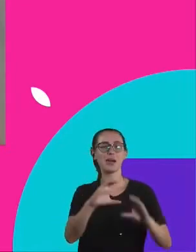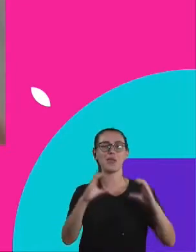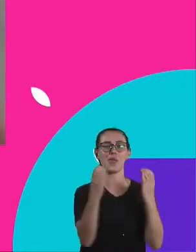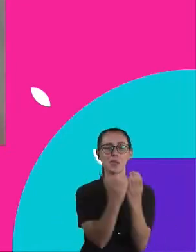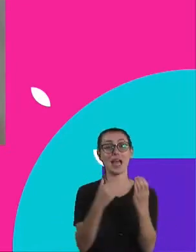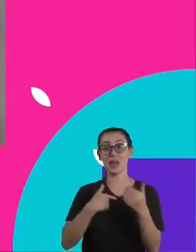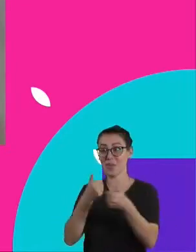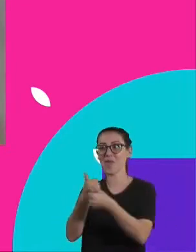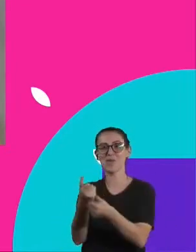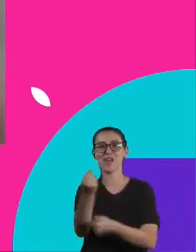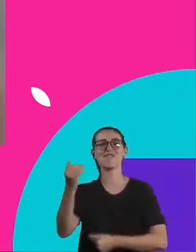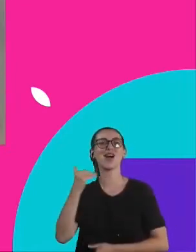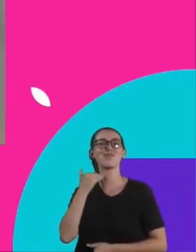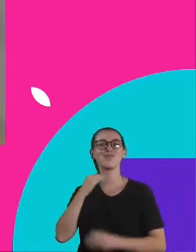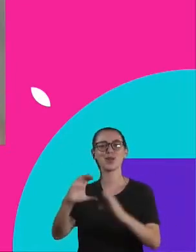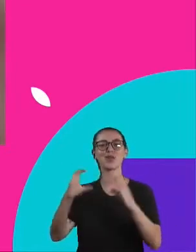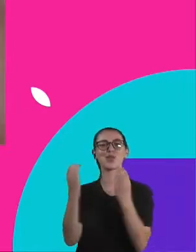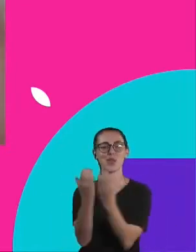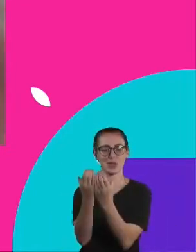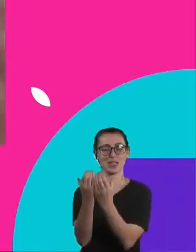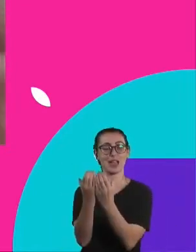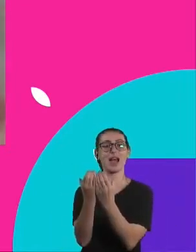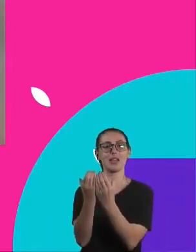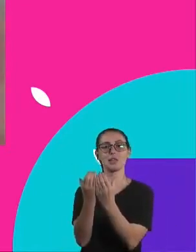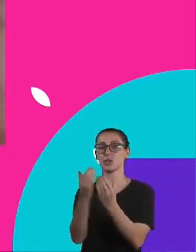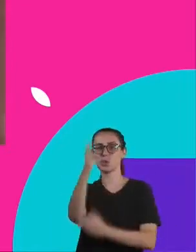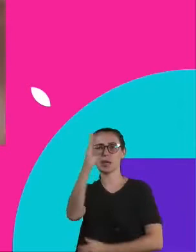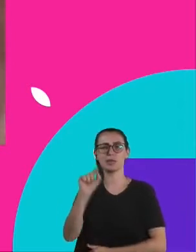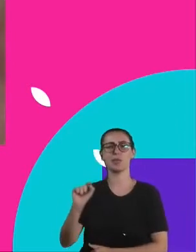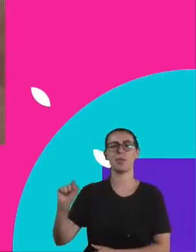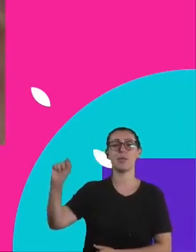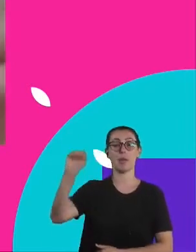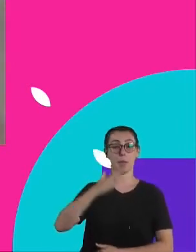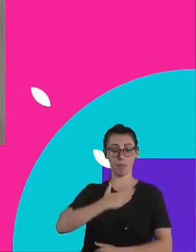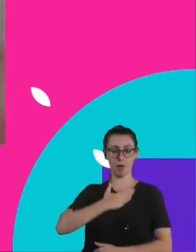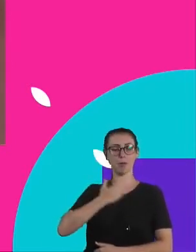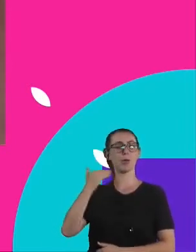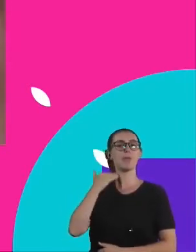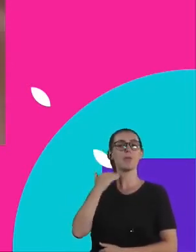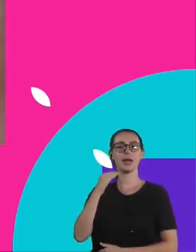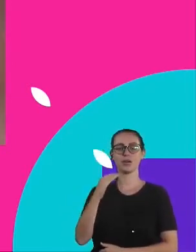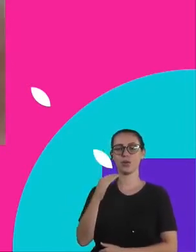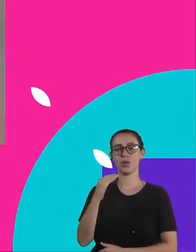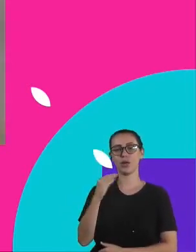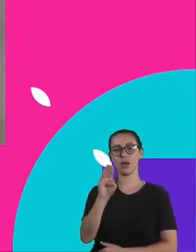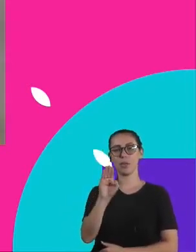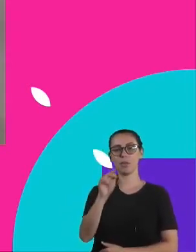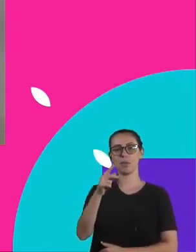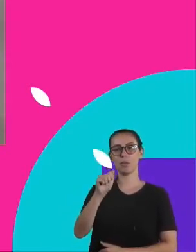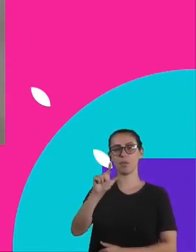Brasil inteiro, mas eu sou do Banco Palmas, que é o banco comunitário lá de Fortaleza, de uma periferia muito pobre